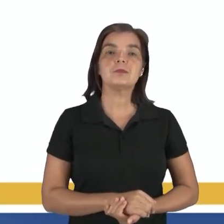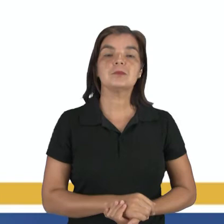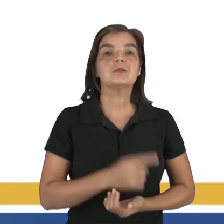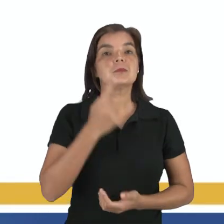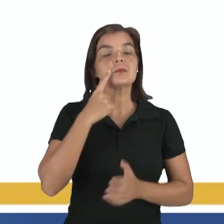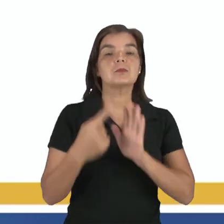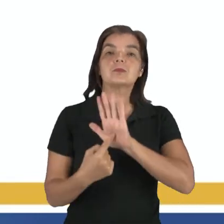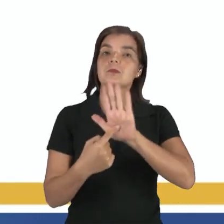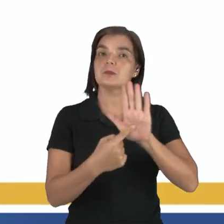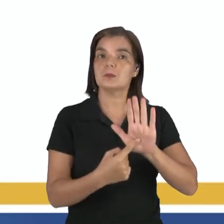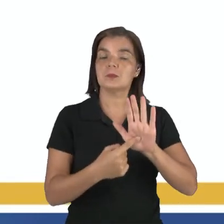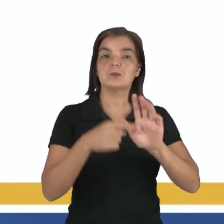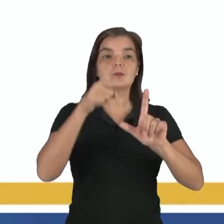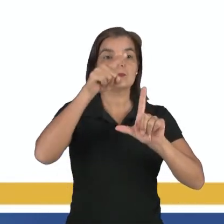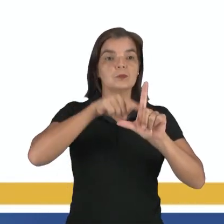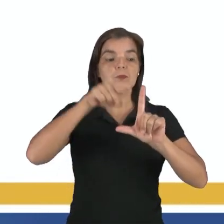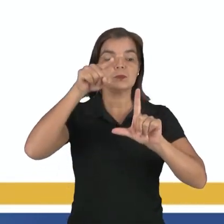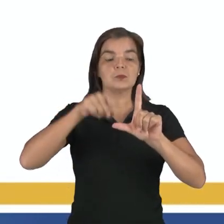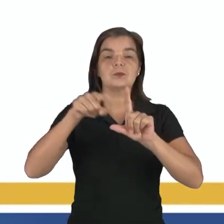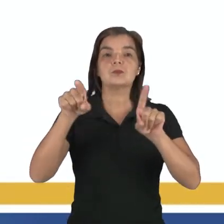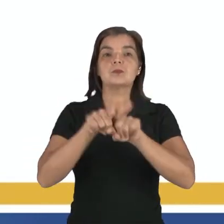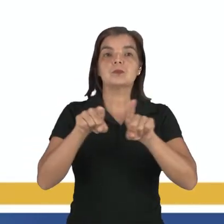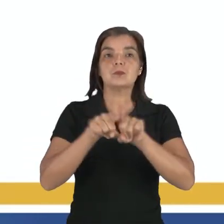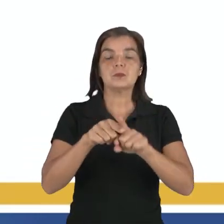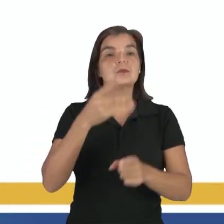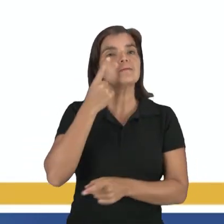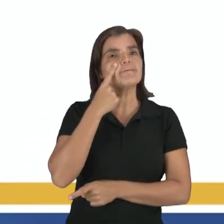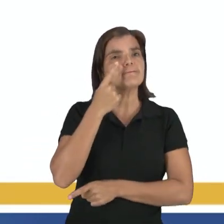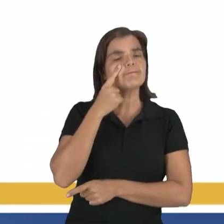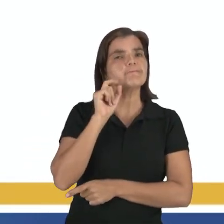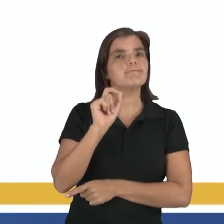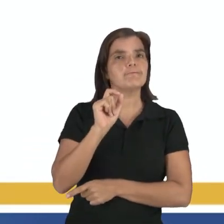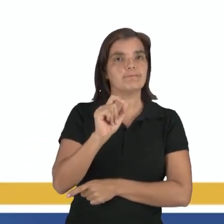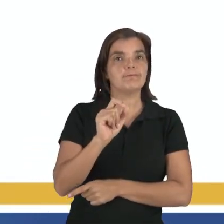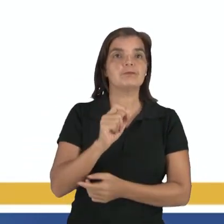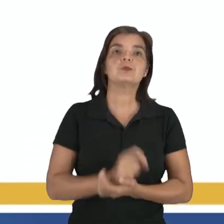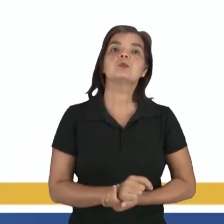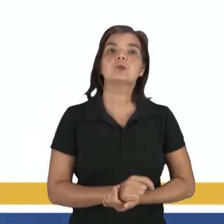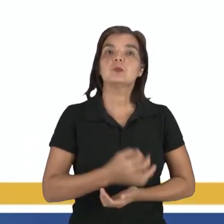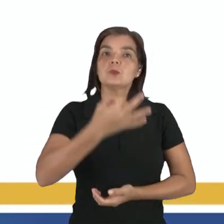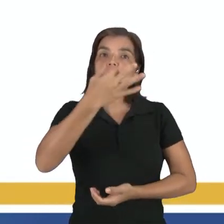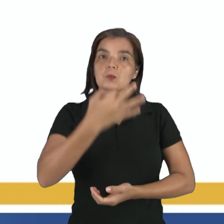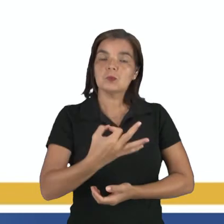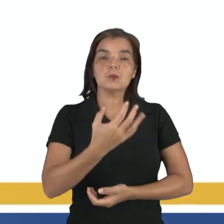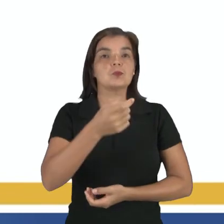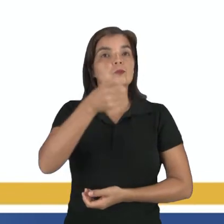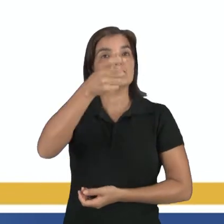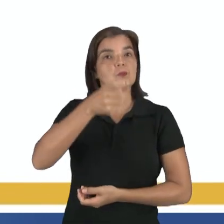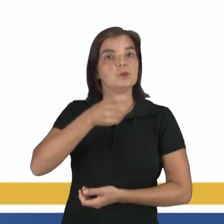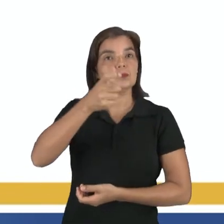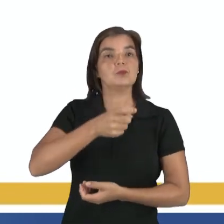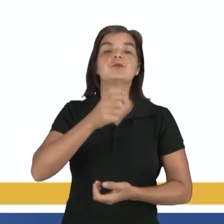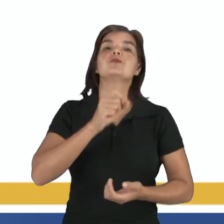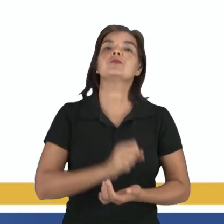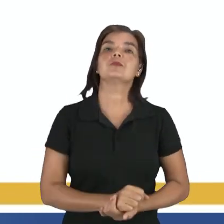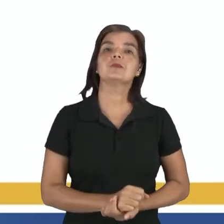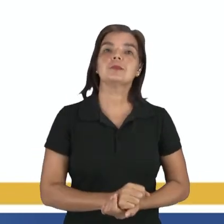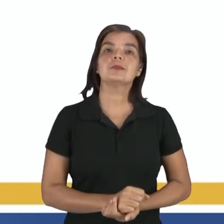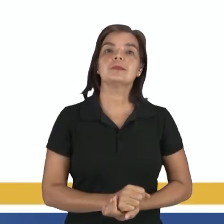E representando ele no gráfico, logo a gente vai ver que o eixo correspondente aos valores de